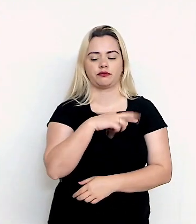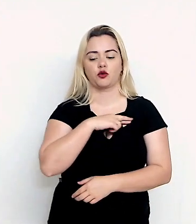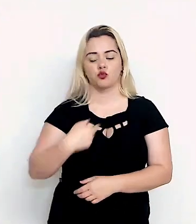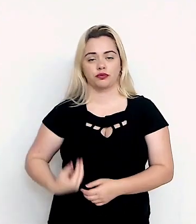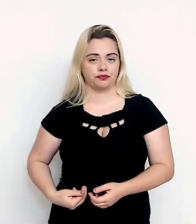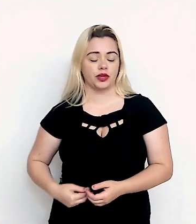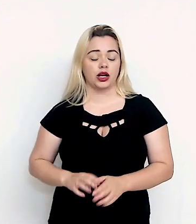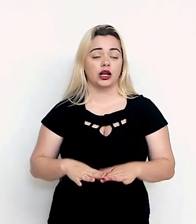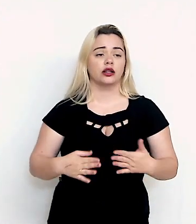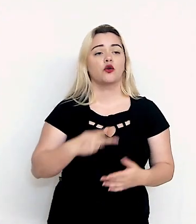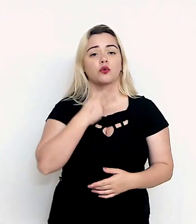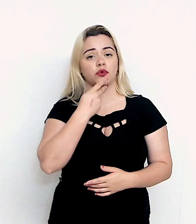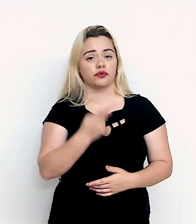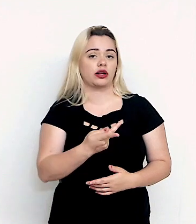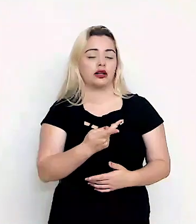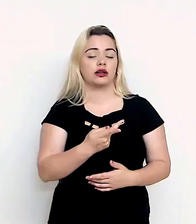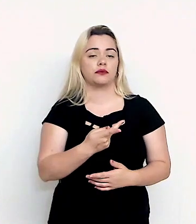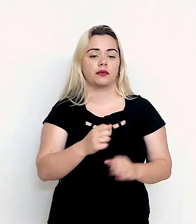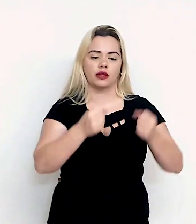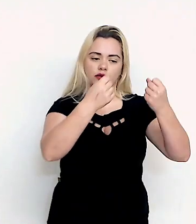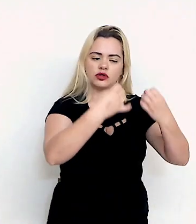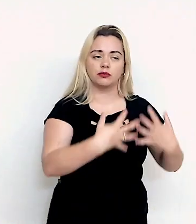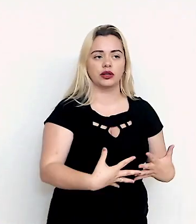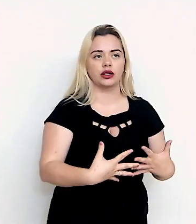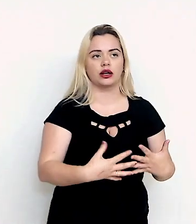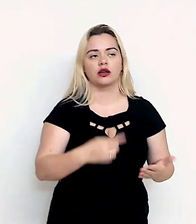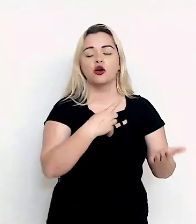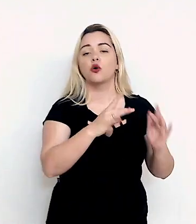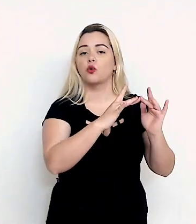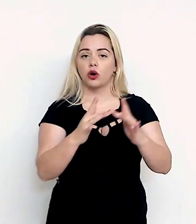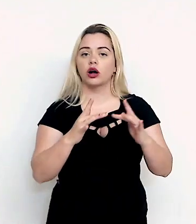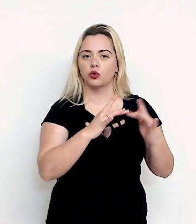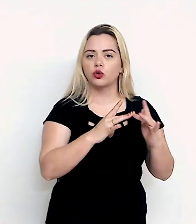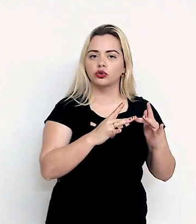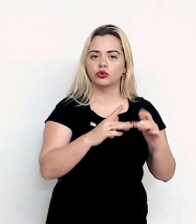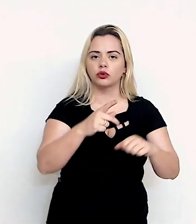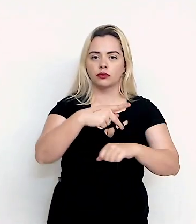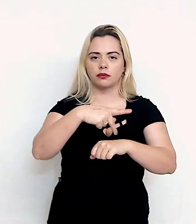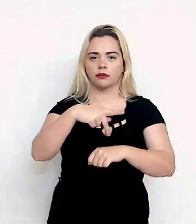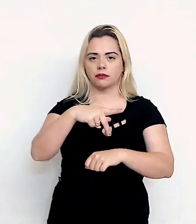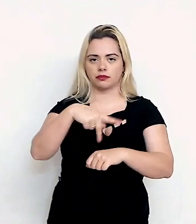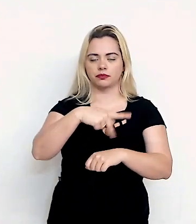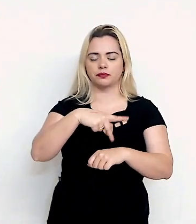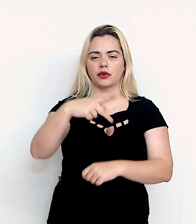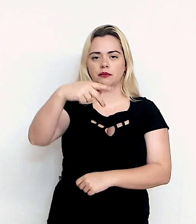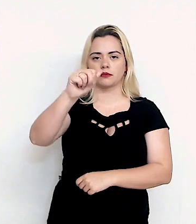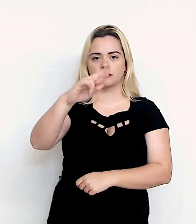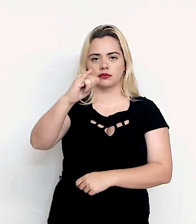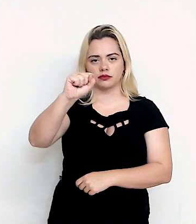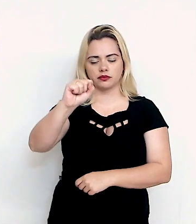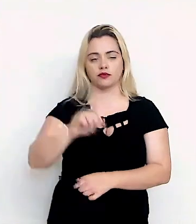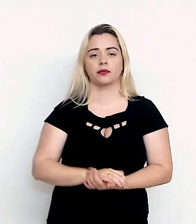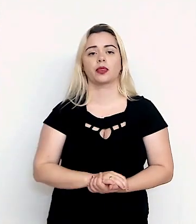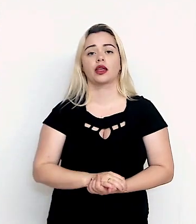como como eu comentei a culpa original expliquei direito avisou acordou de faringe é uma cor de Paris